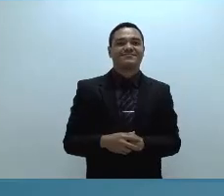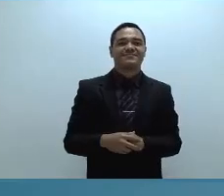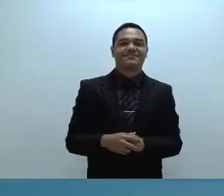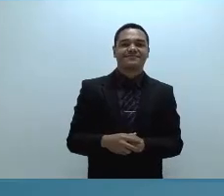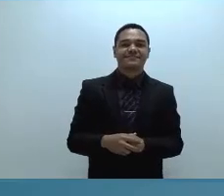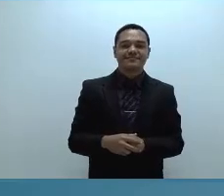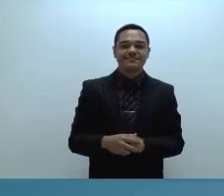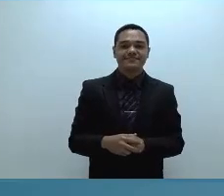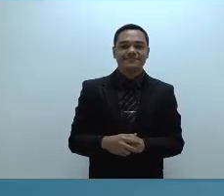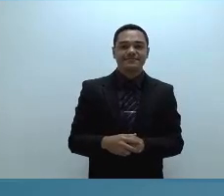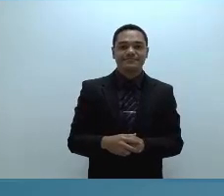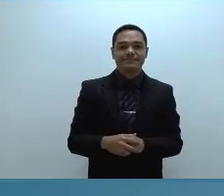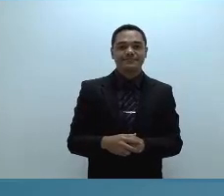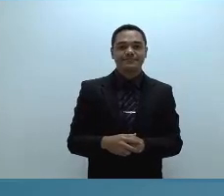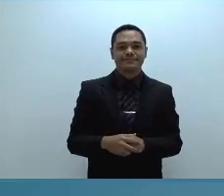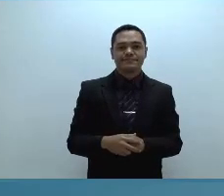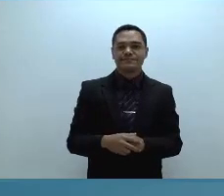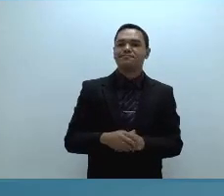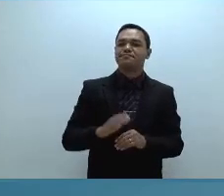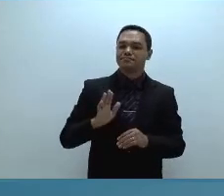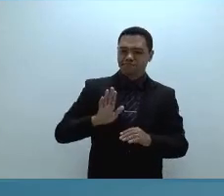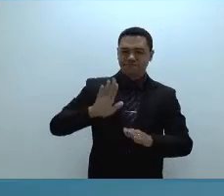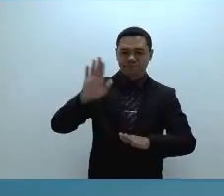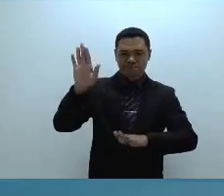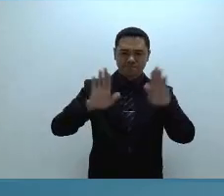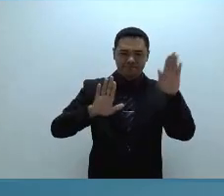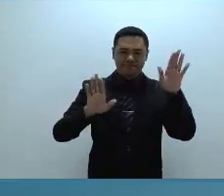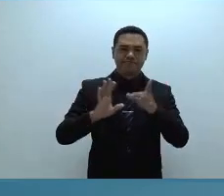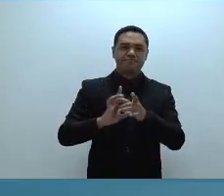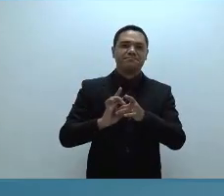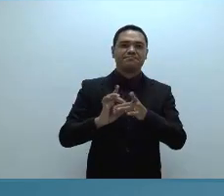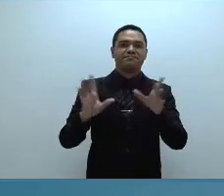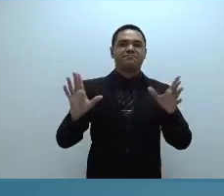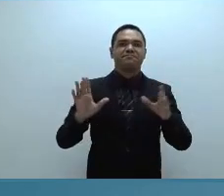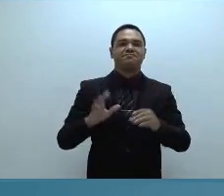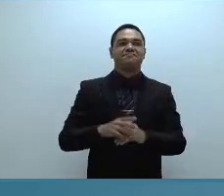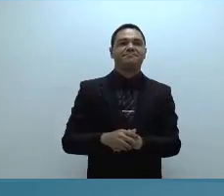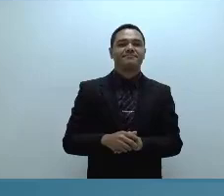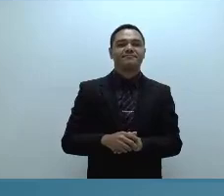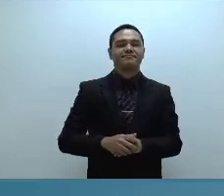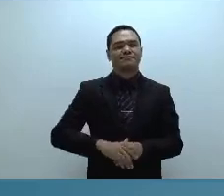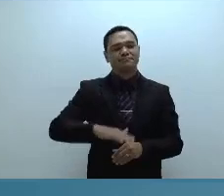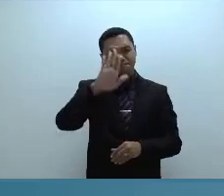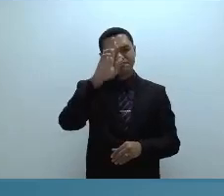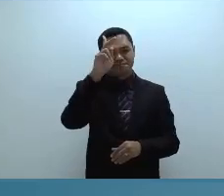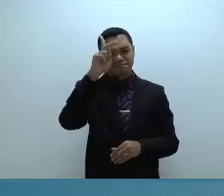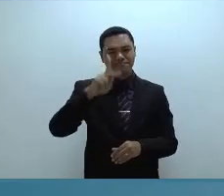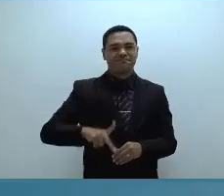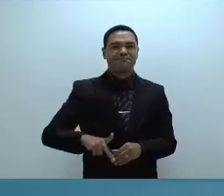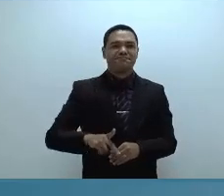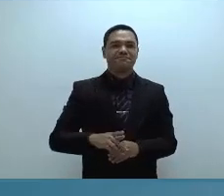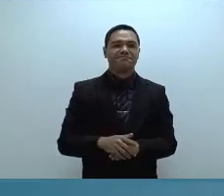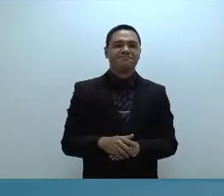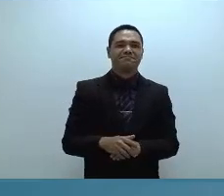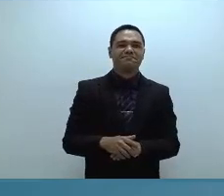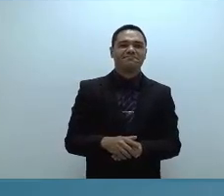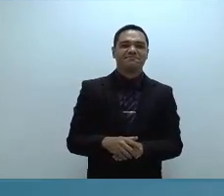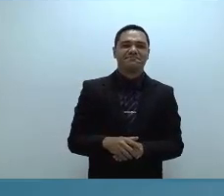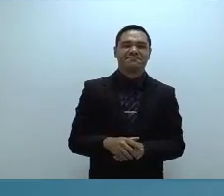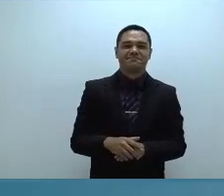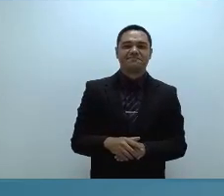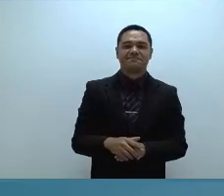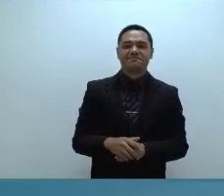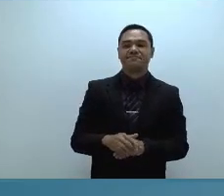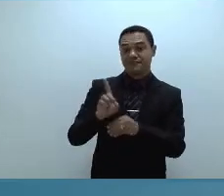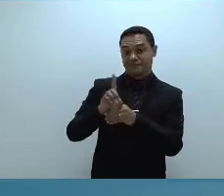A palavra continua facultada. Deixa a palavra, senhor presidente. Pois não, doutor